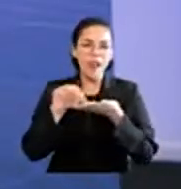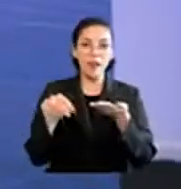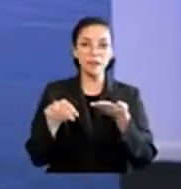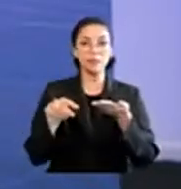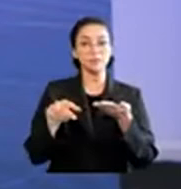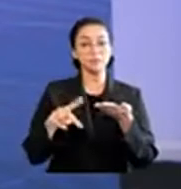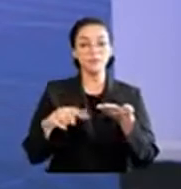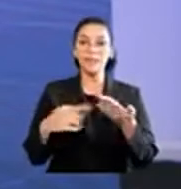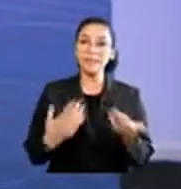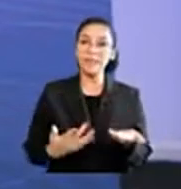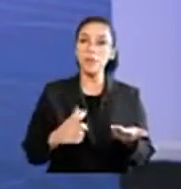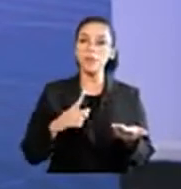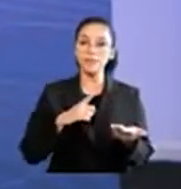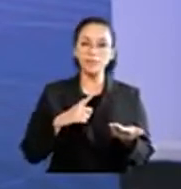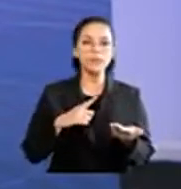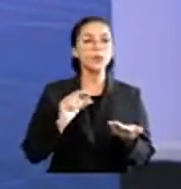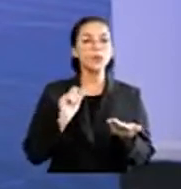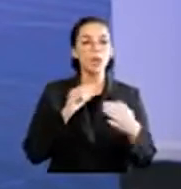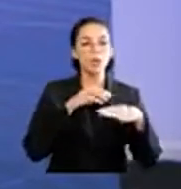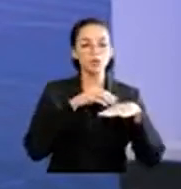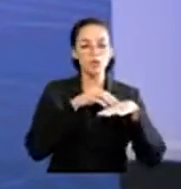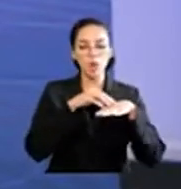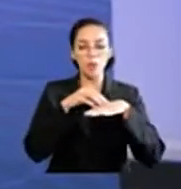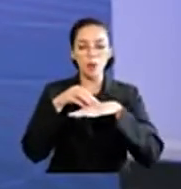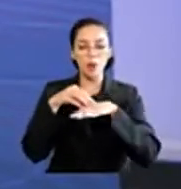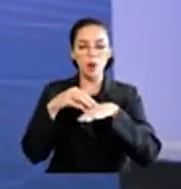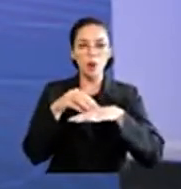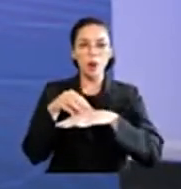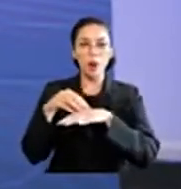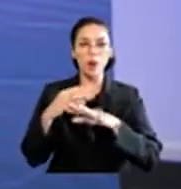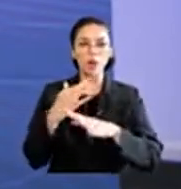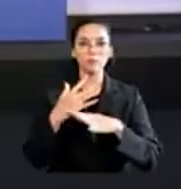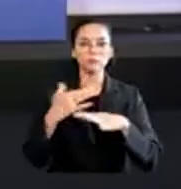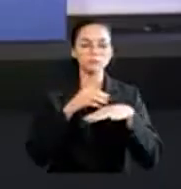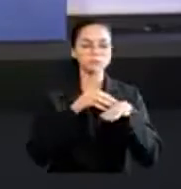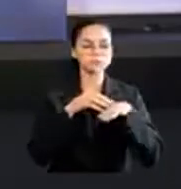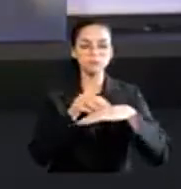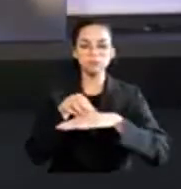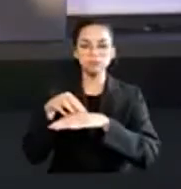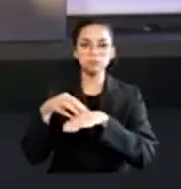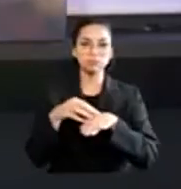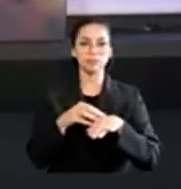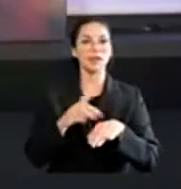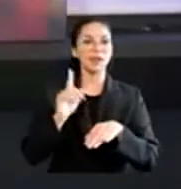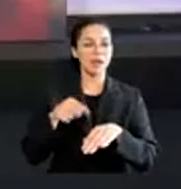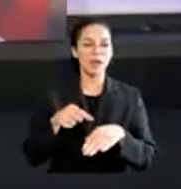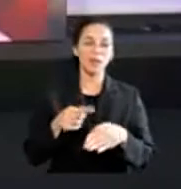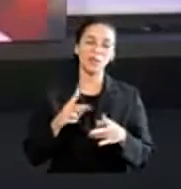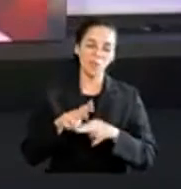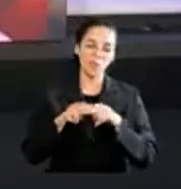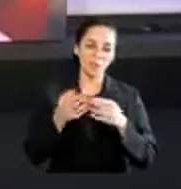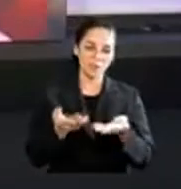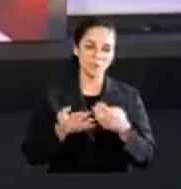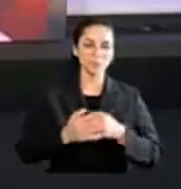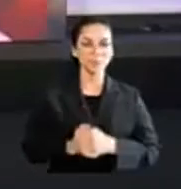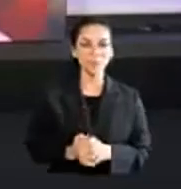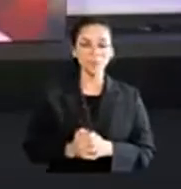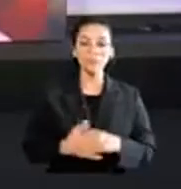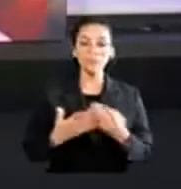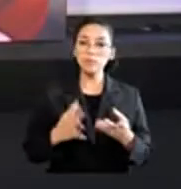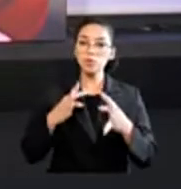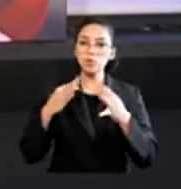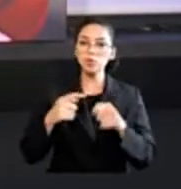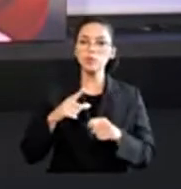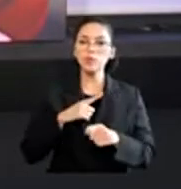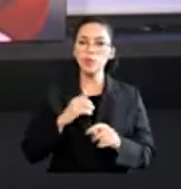tem no deslocamento urbano um dos pilares do seu faturamento. Esses segmentos estão encaixados no chamado